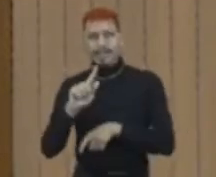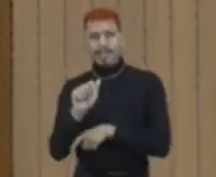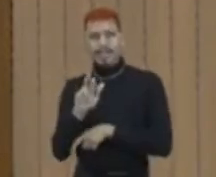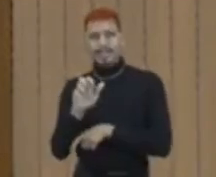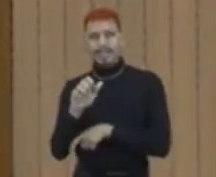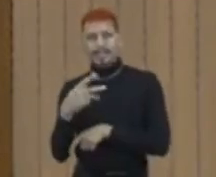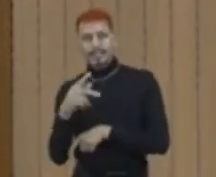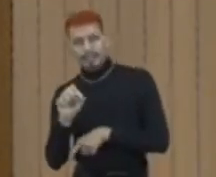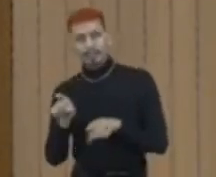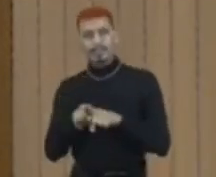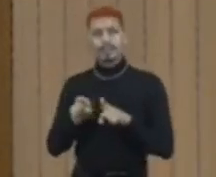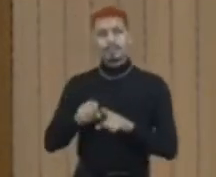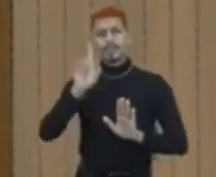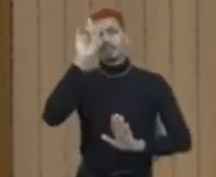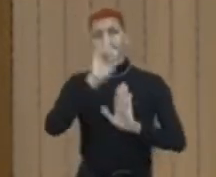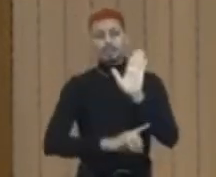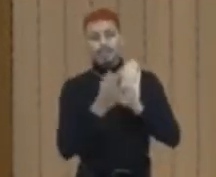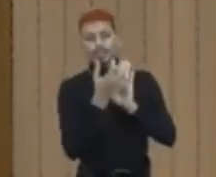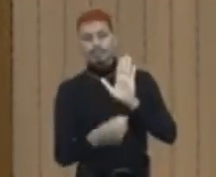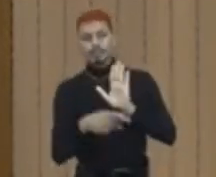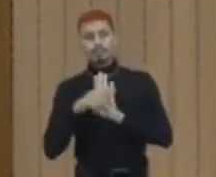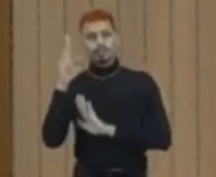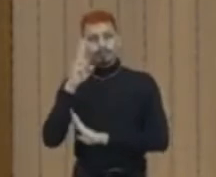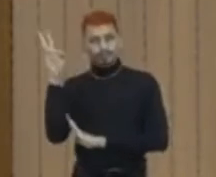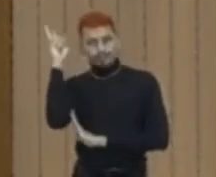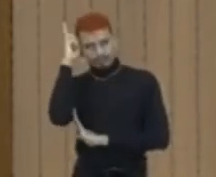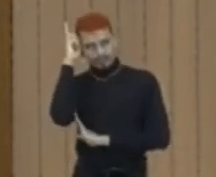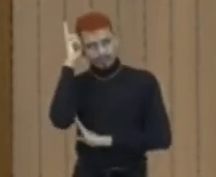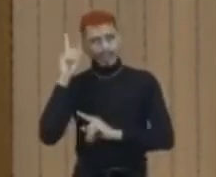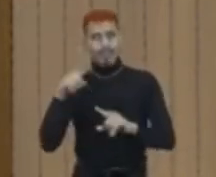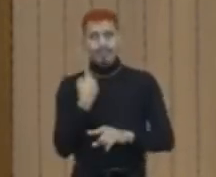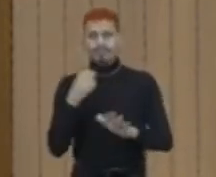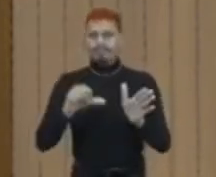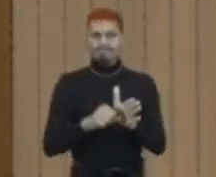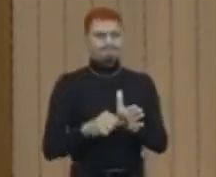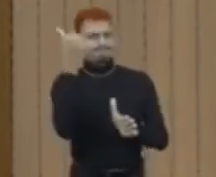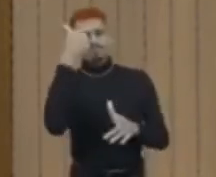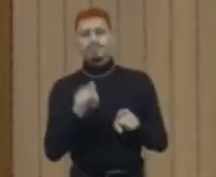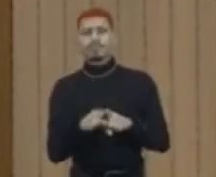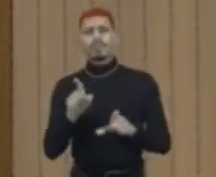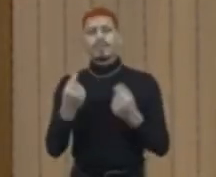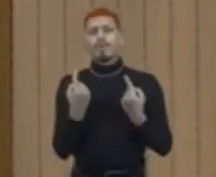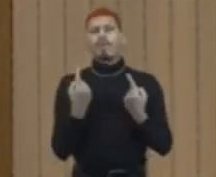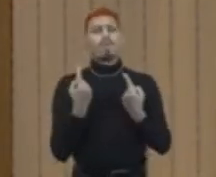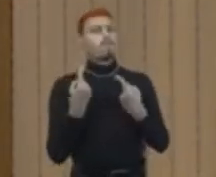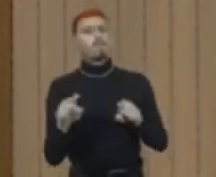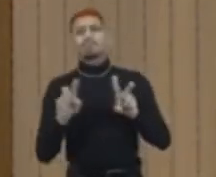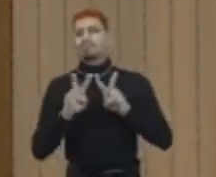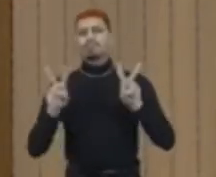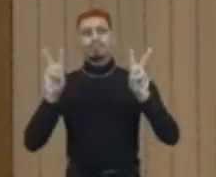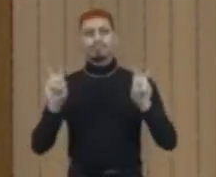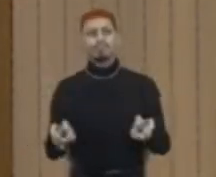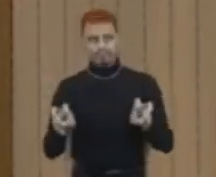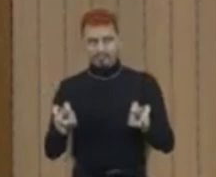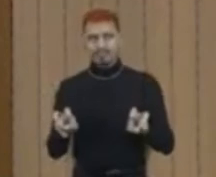direitos do povo Munduruku. De modo pioneiro, a atuação se voltou ao combate do chamado esquentamento